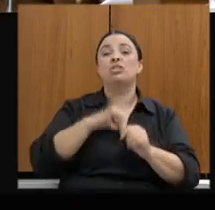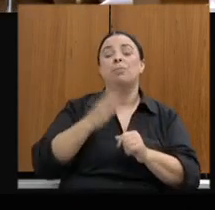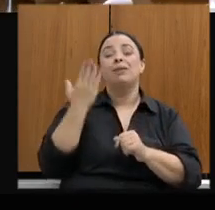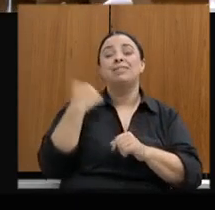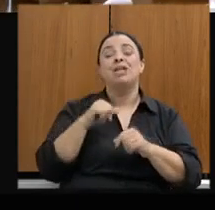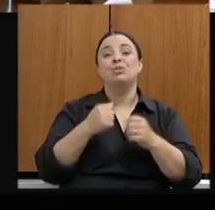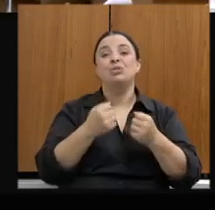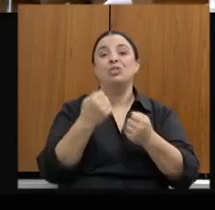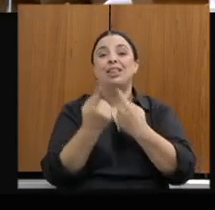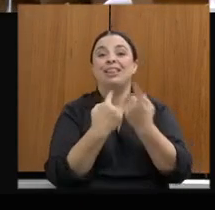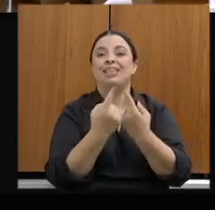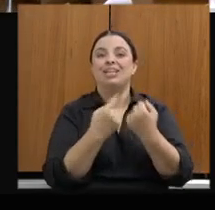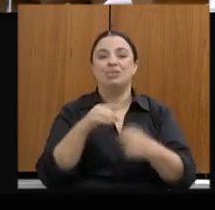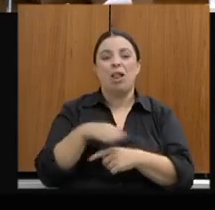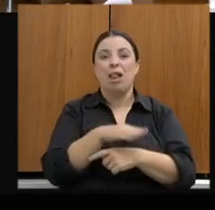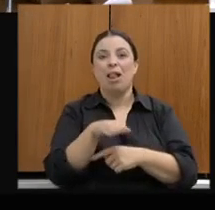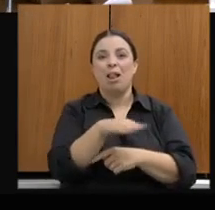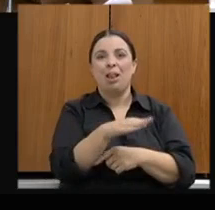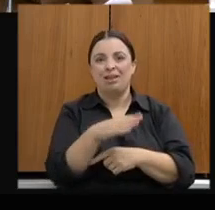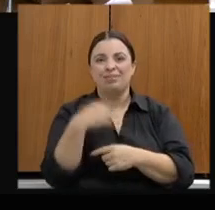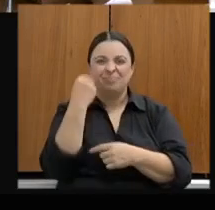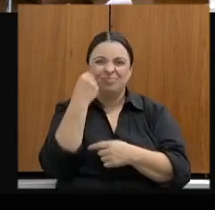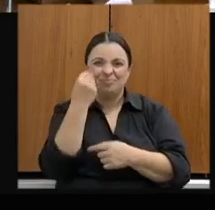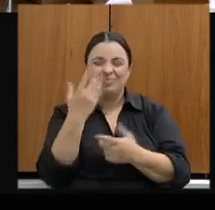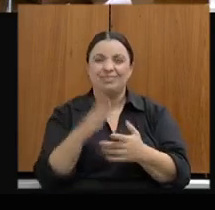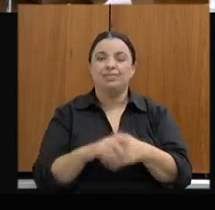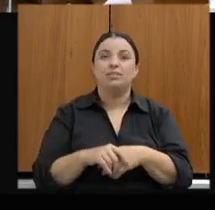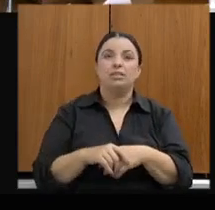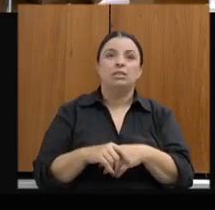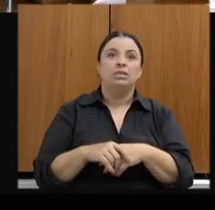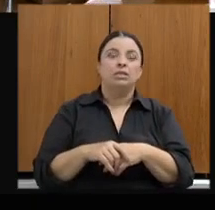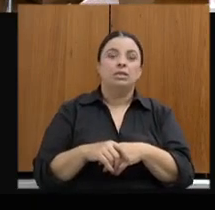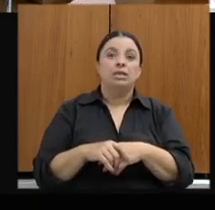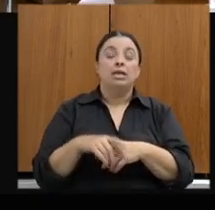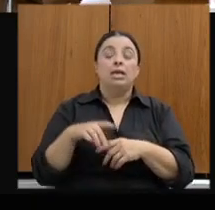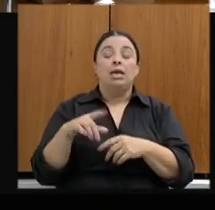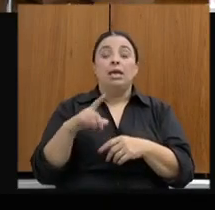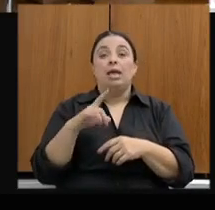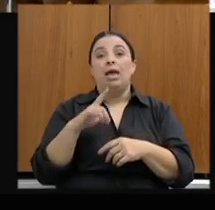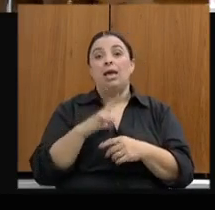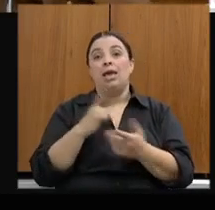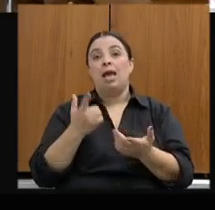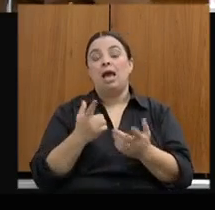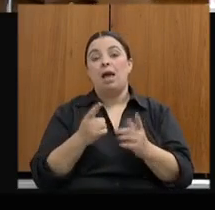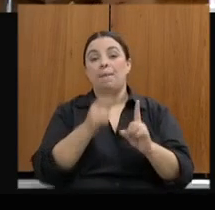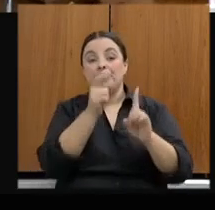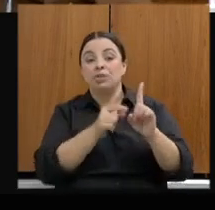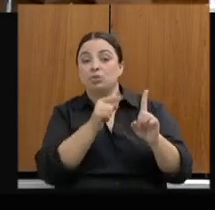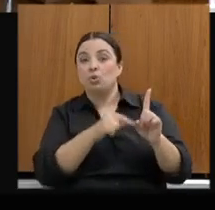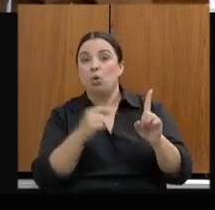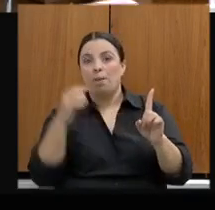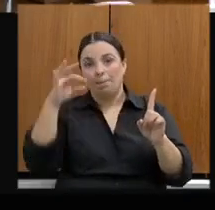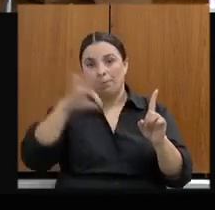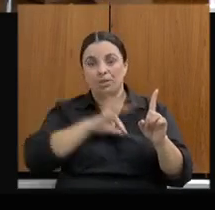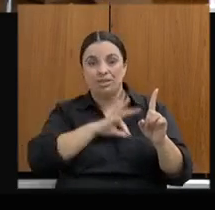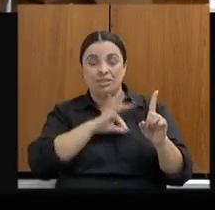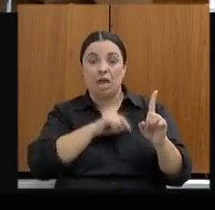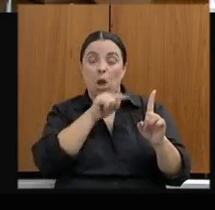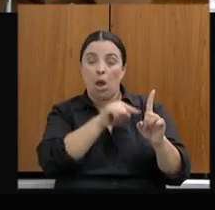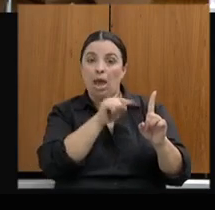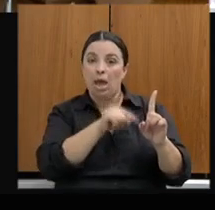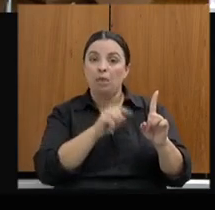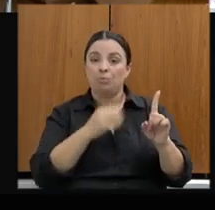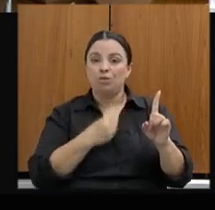importantíssimo esses projetos sociais que onde né Às vezes a figura né do policial ele consegue trazer ali uma